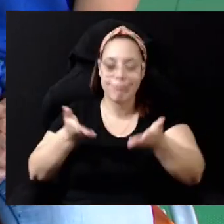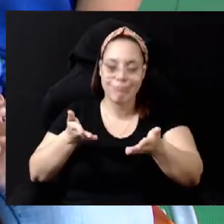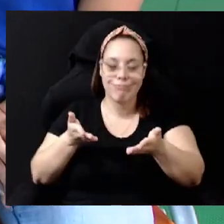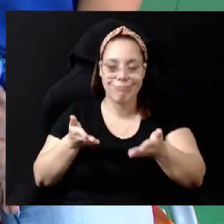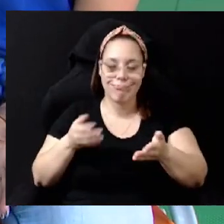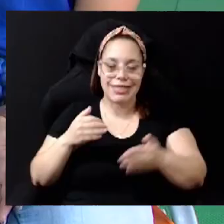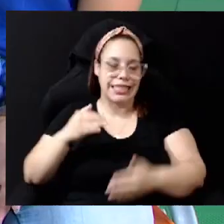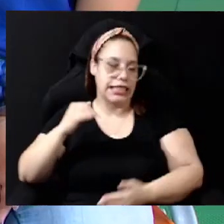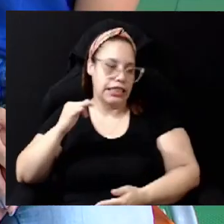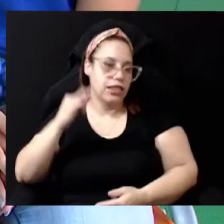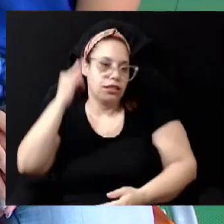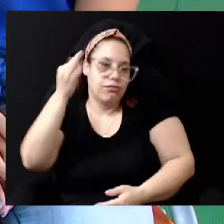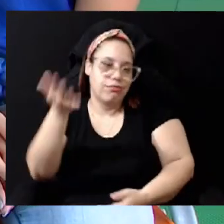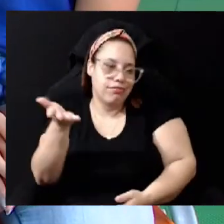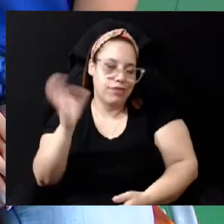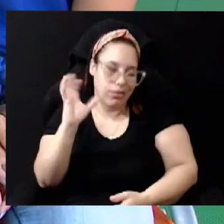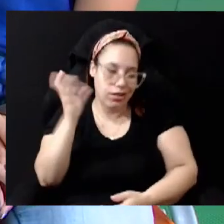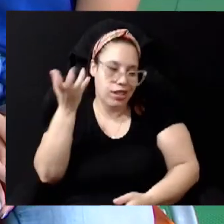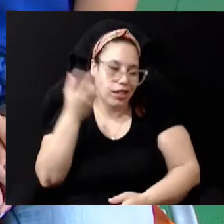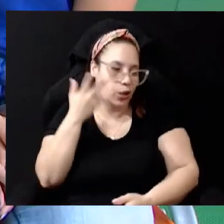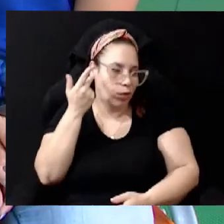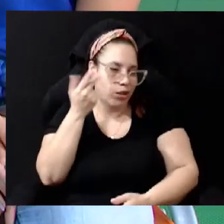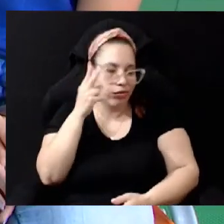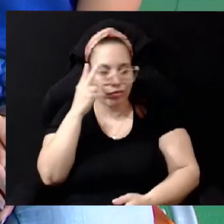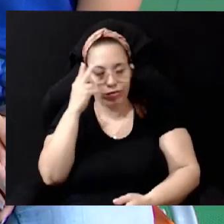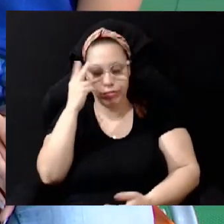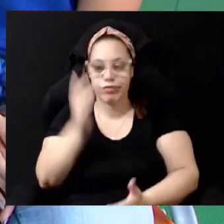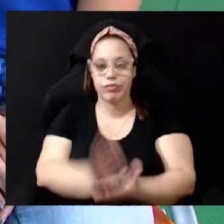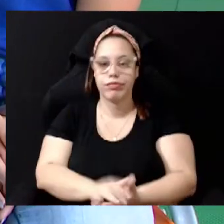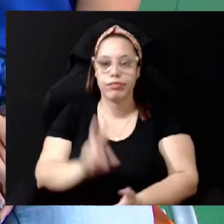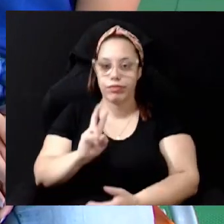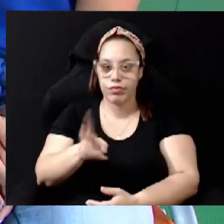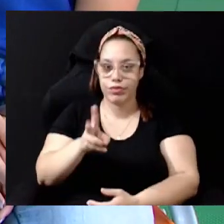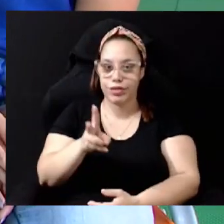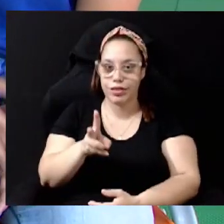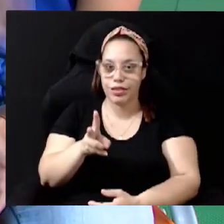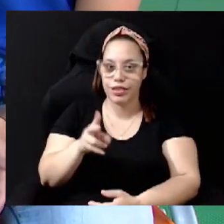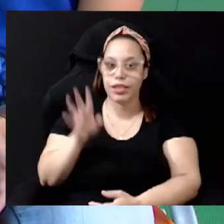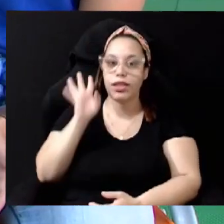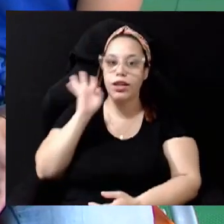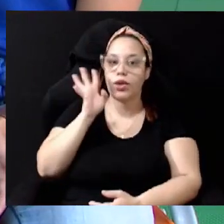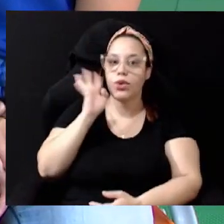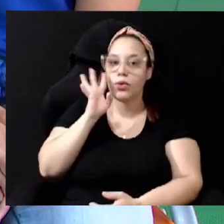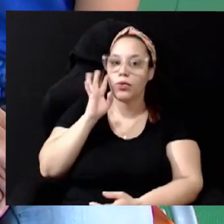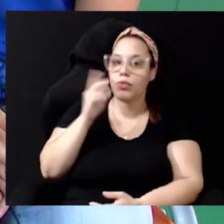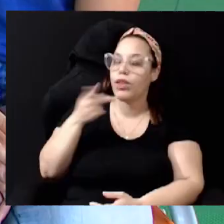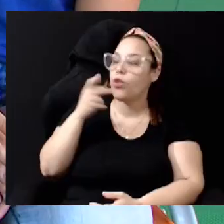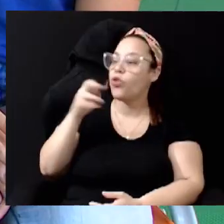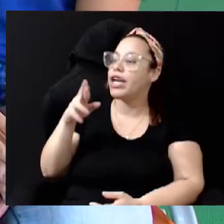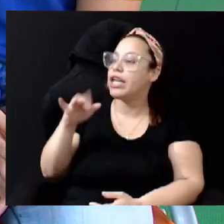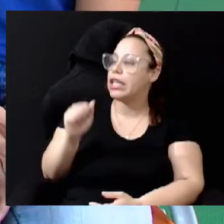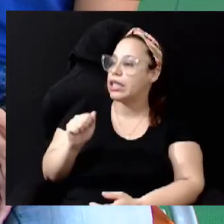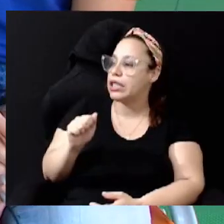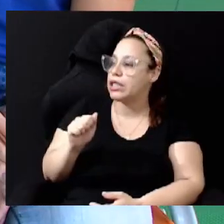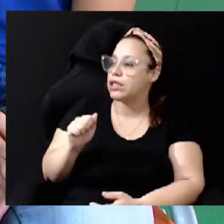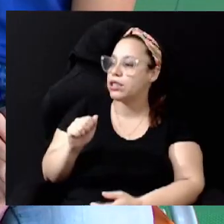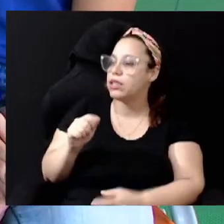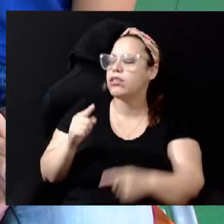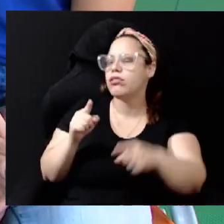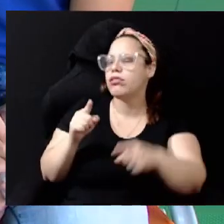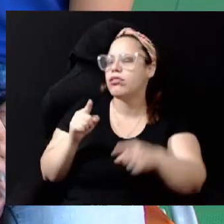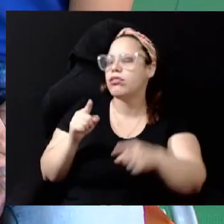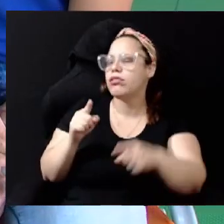Sim, isso é algo que vai acontecer no nosso futuro, né? Mas se a gente sempre tiver vontade... Mas isso é legal, sabe por que eu falei isso, Fernanda?